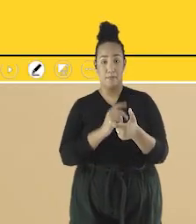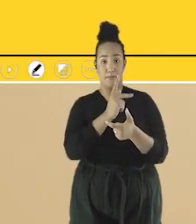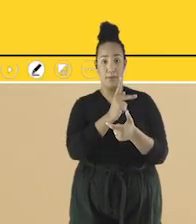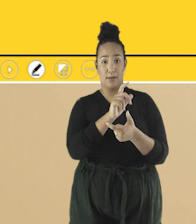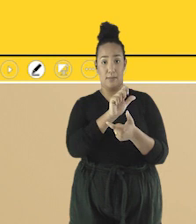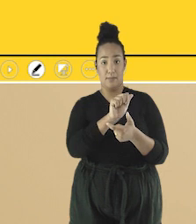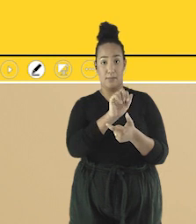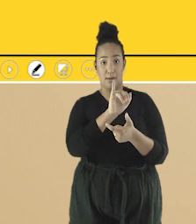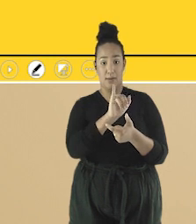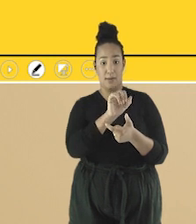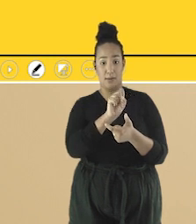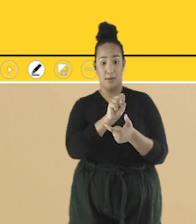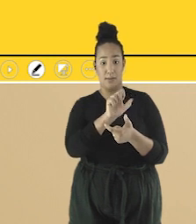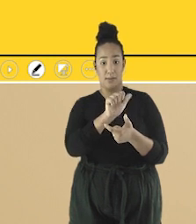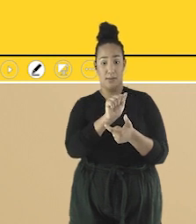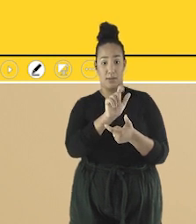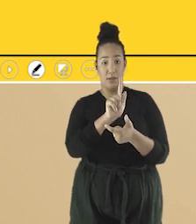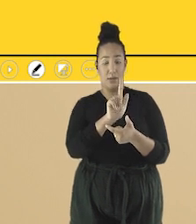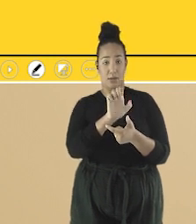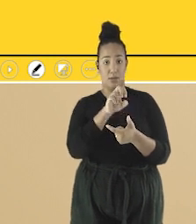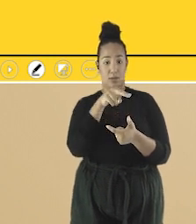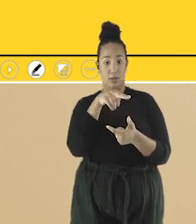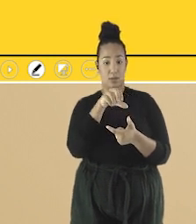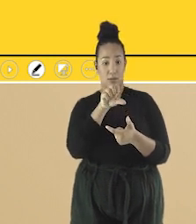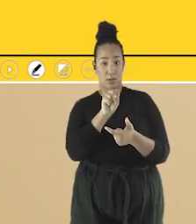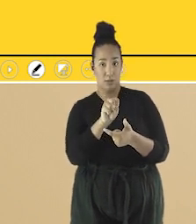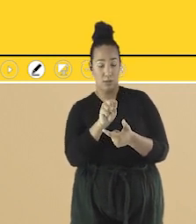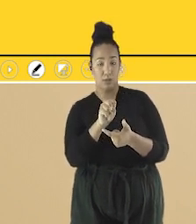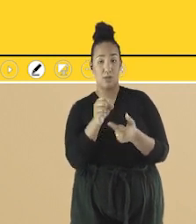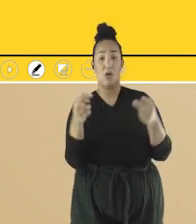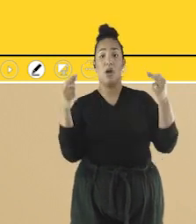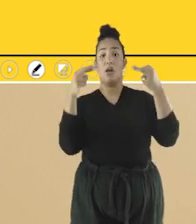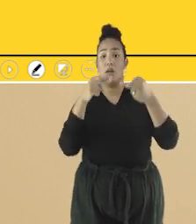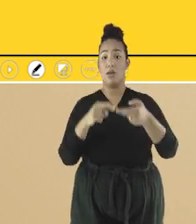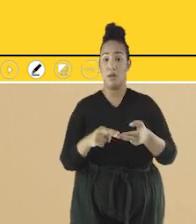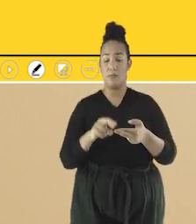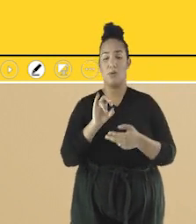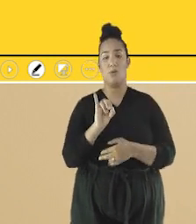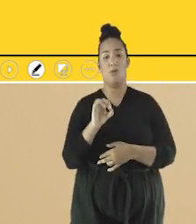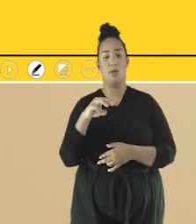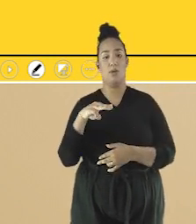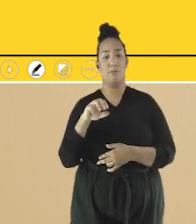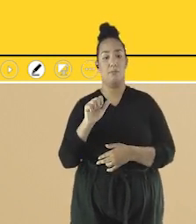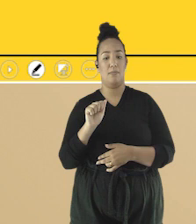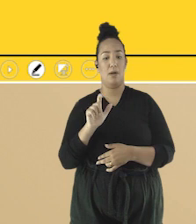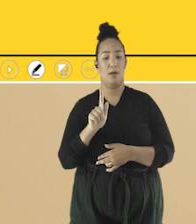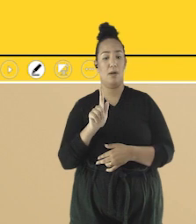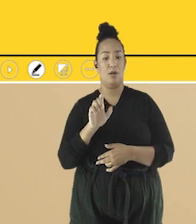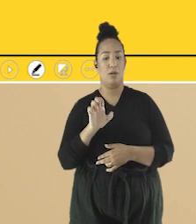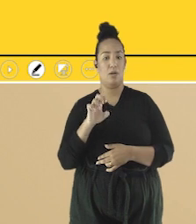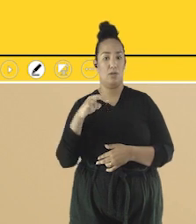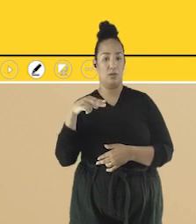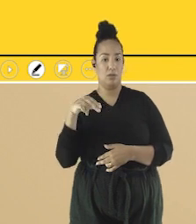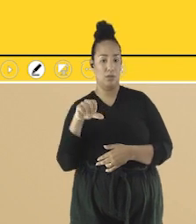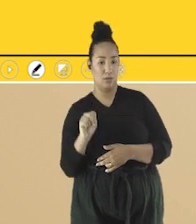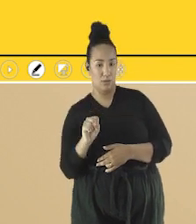palavra paisagens, no primeiro verso, rima com imagens, no terceiro verso.